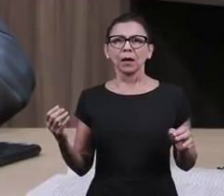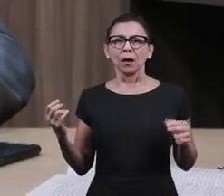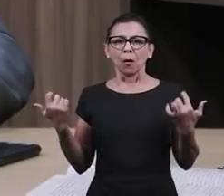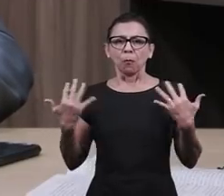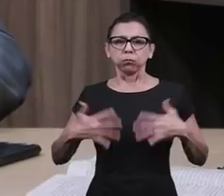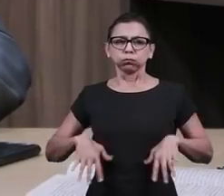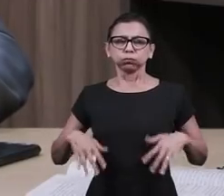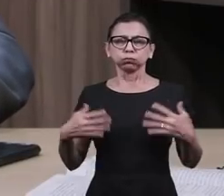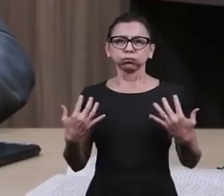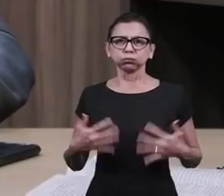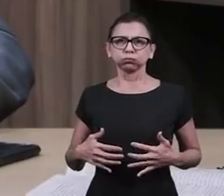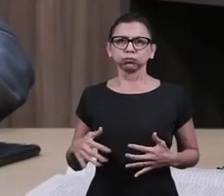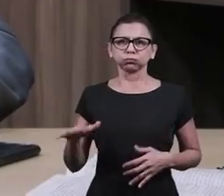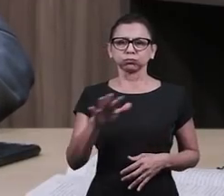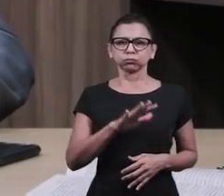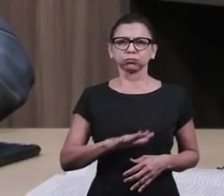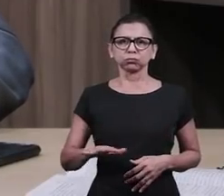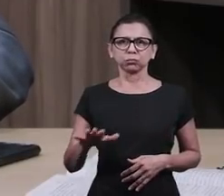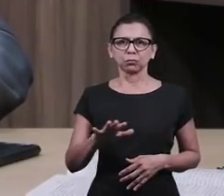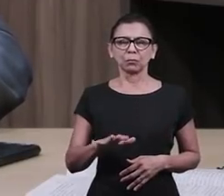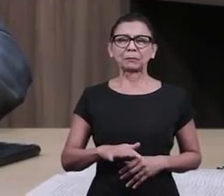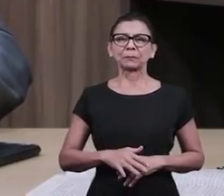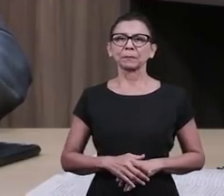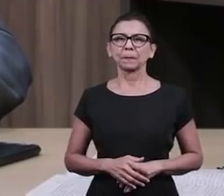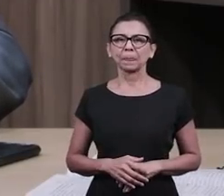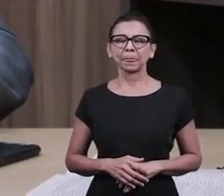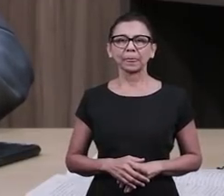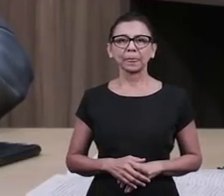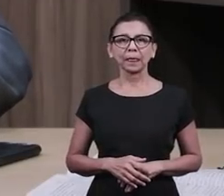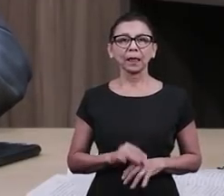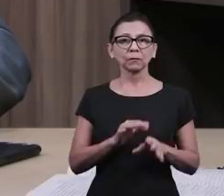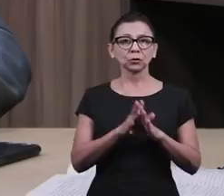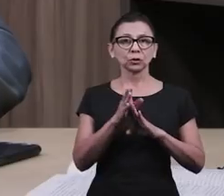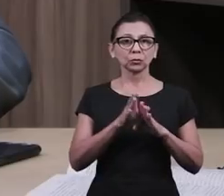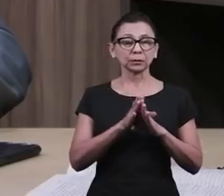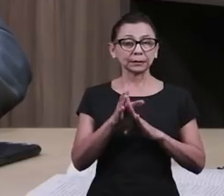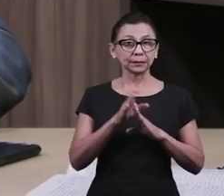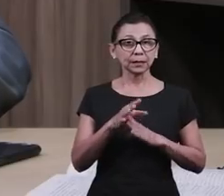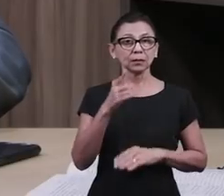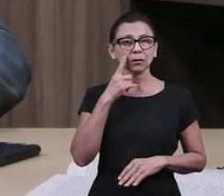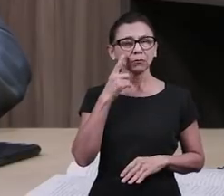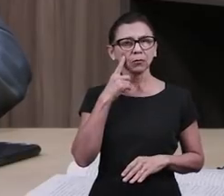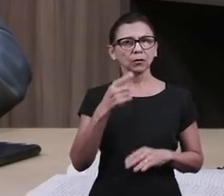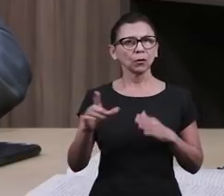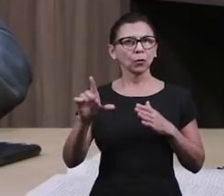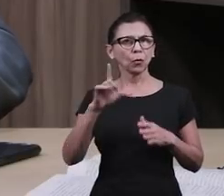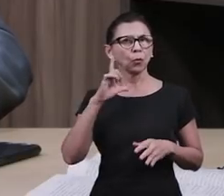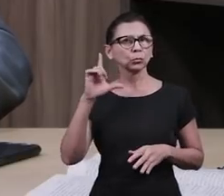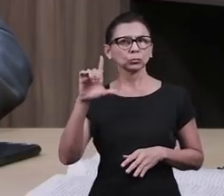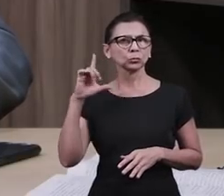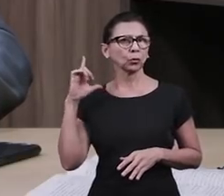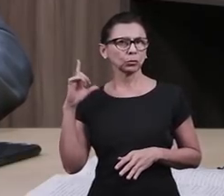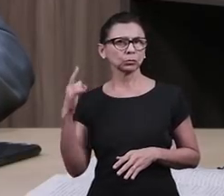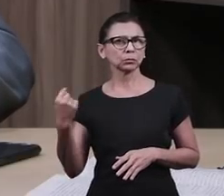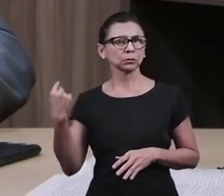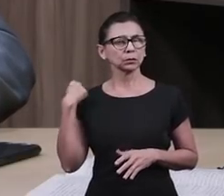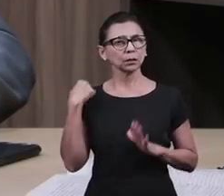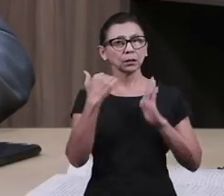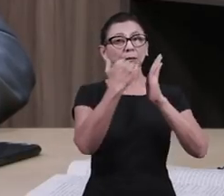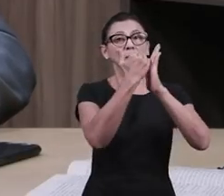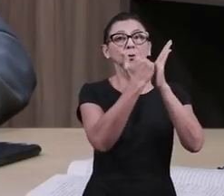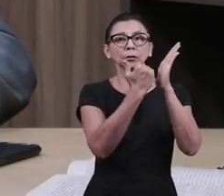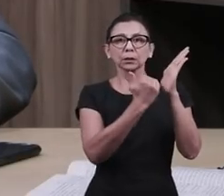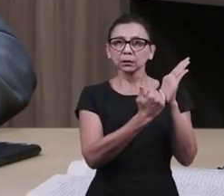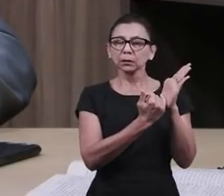um tema muito profundo e eu recomendo, se você não assistiu aos programas anteriores, às edições anteriores, que você volte